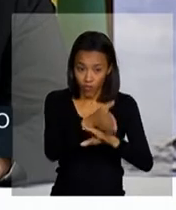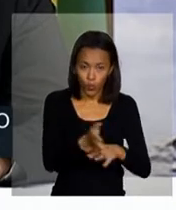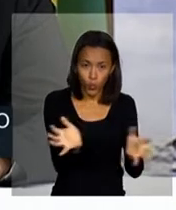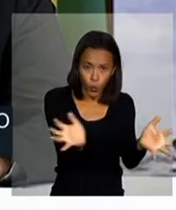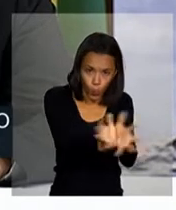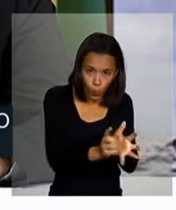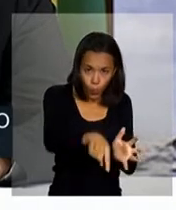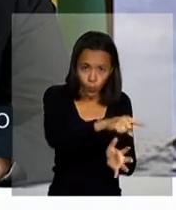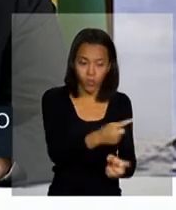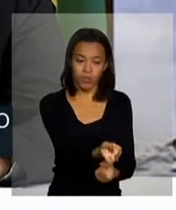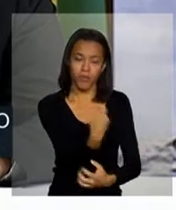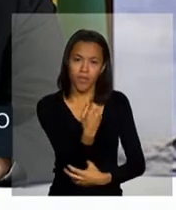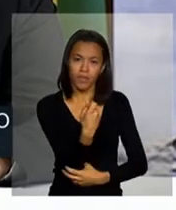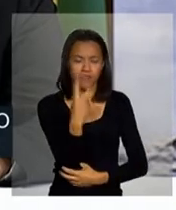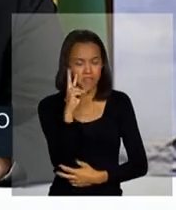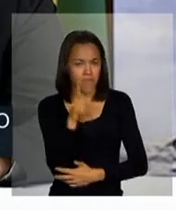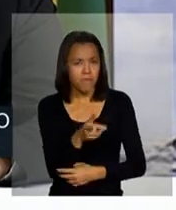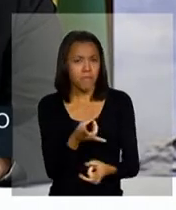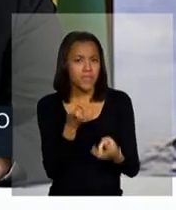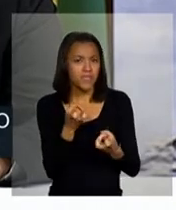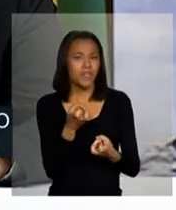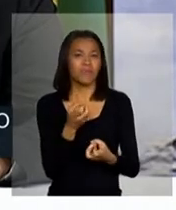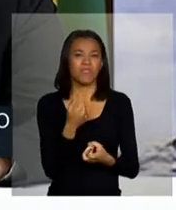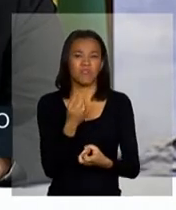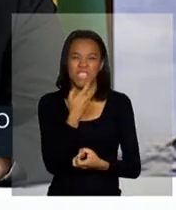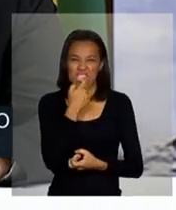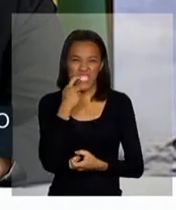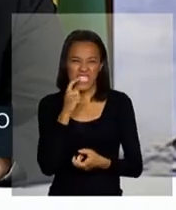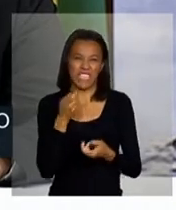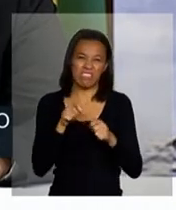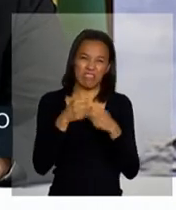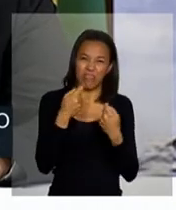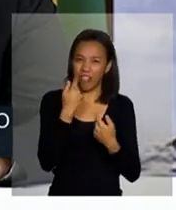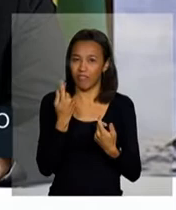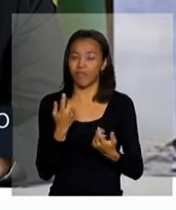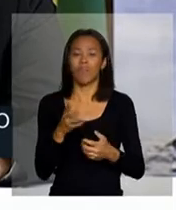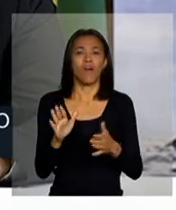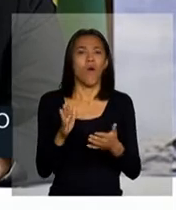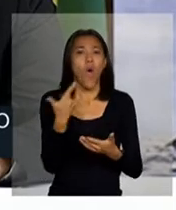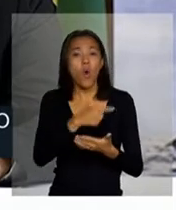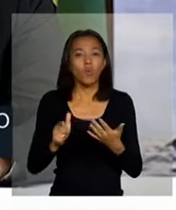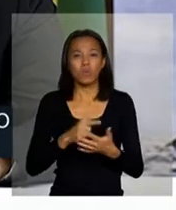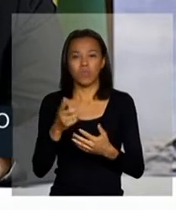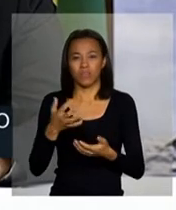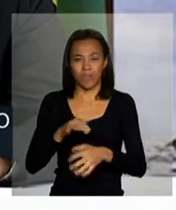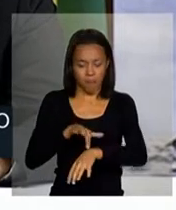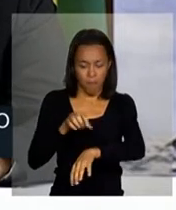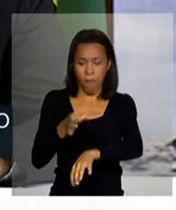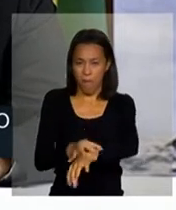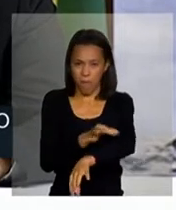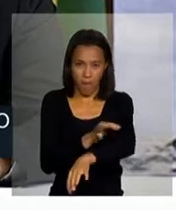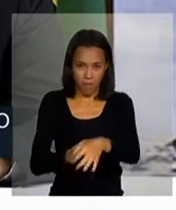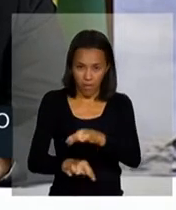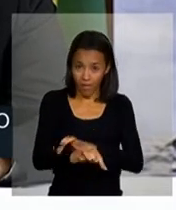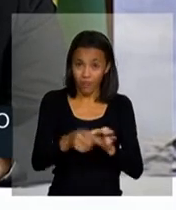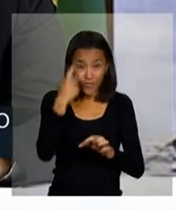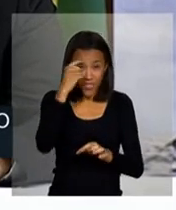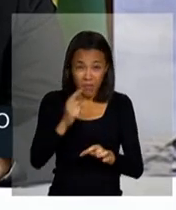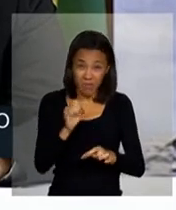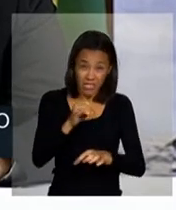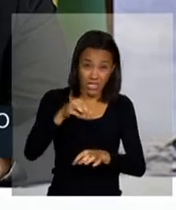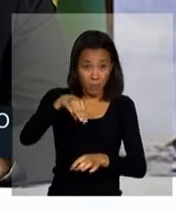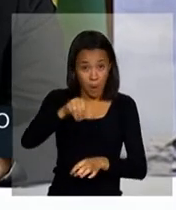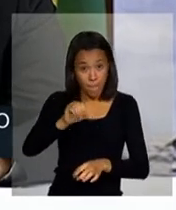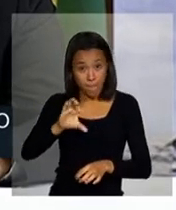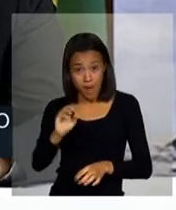vão ver que os pescadores estão com dentes estragados, outros têm manchas pela pele, nós não sabemos se uma mancha